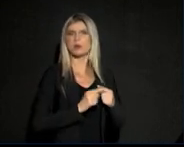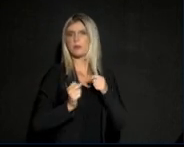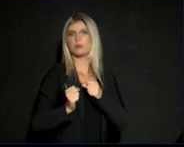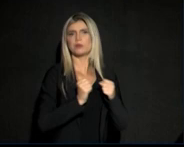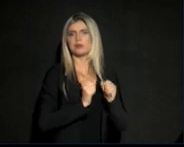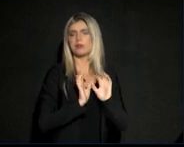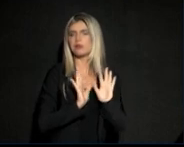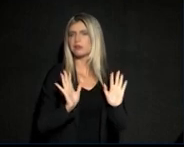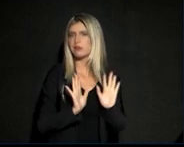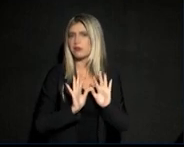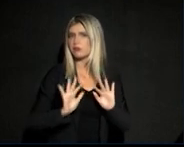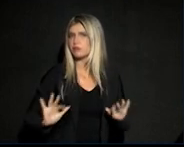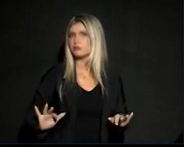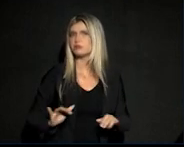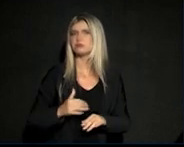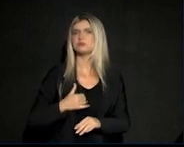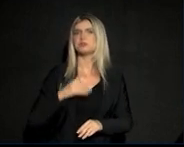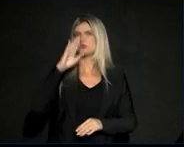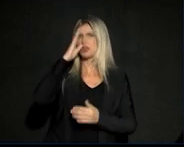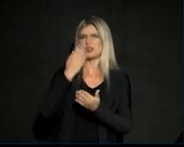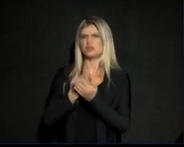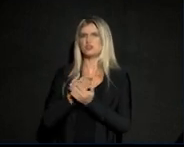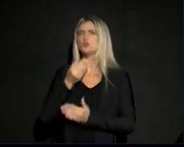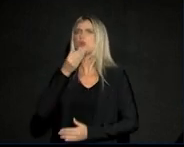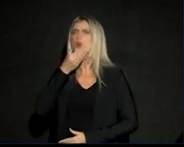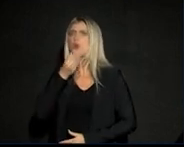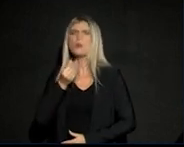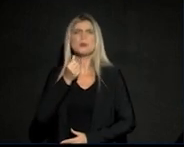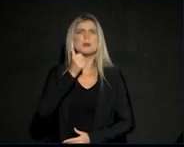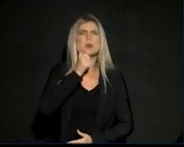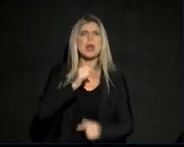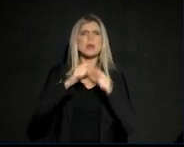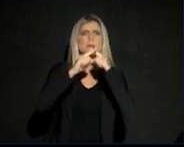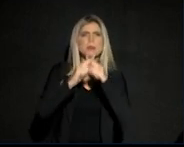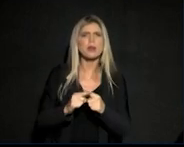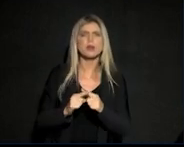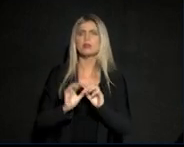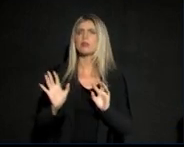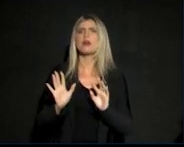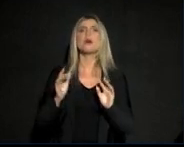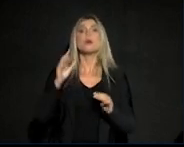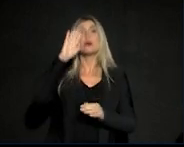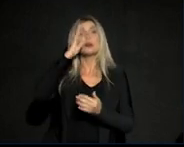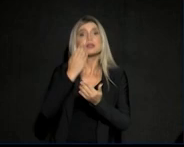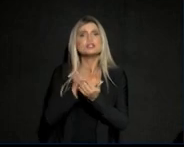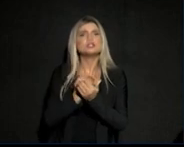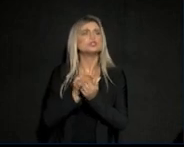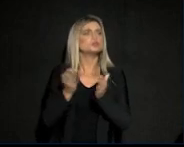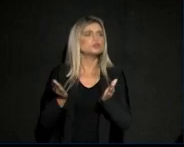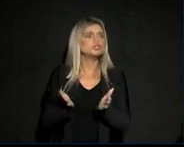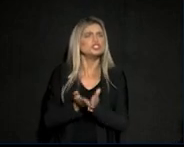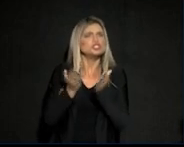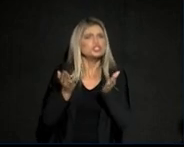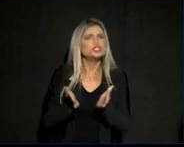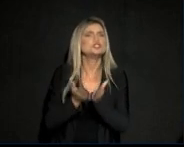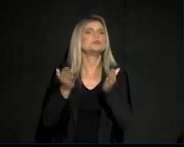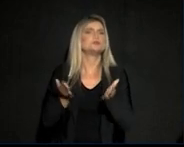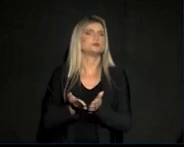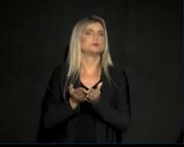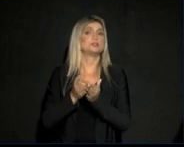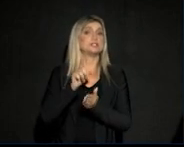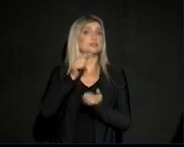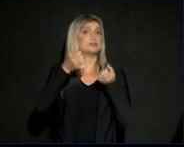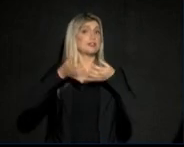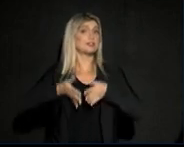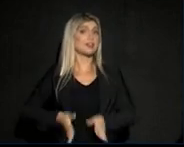em competição entre homens e mulheres eu acredito em incentivo e estímulo para desenvolvimento de talento e se